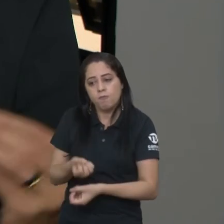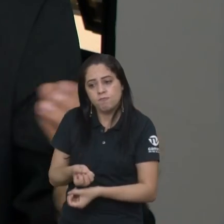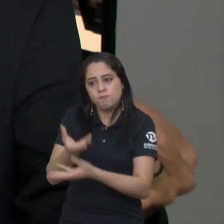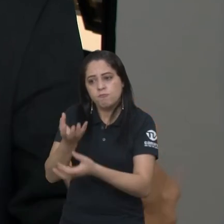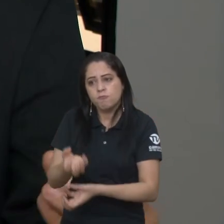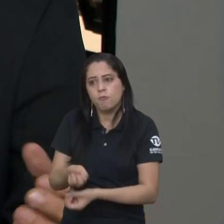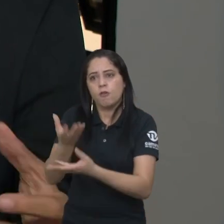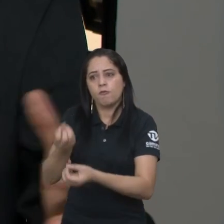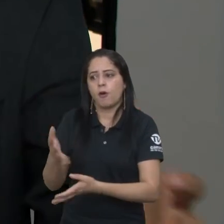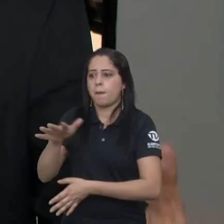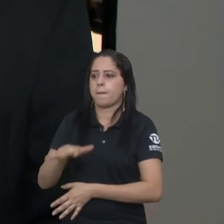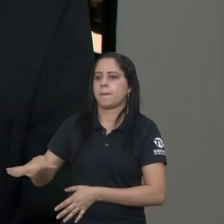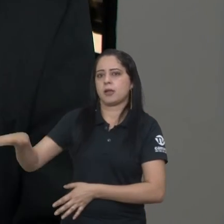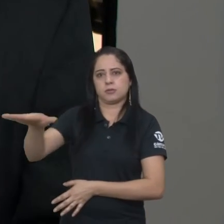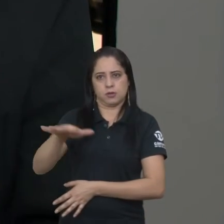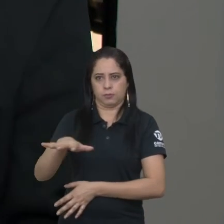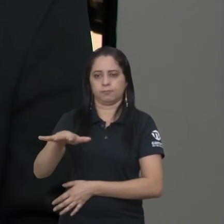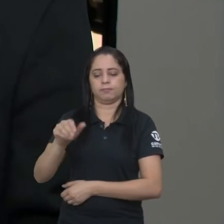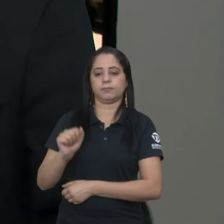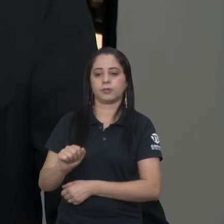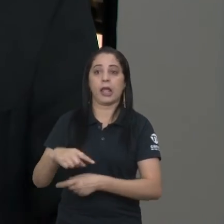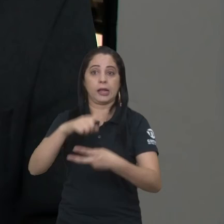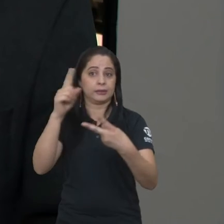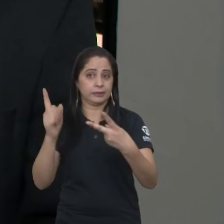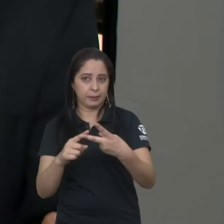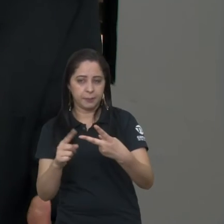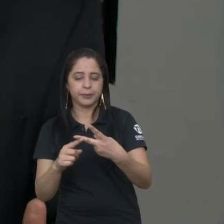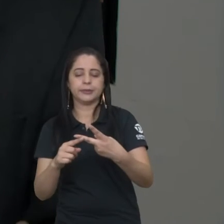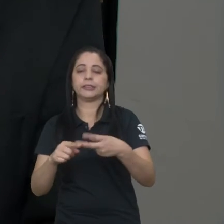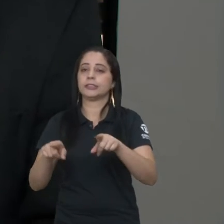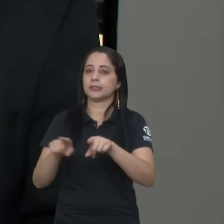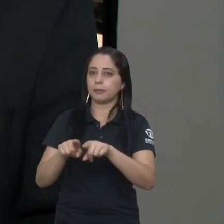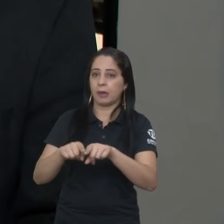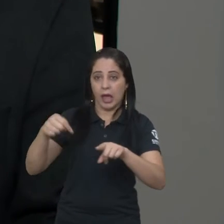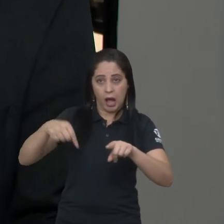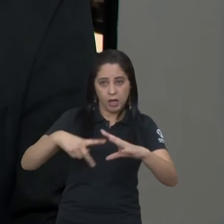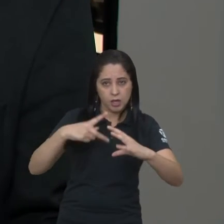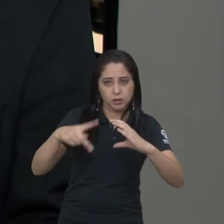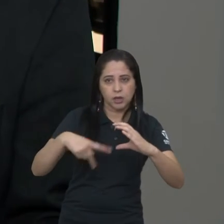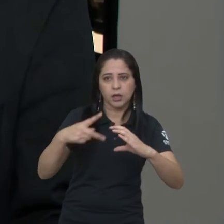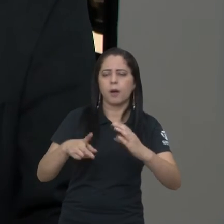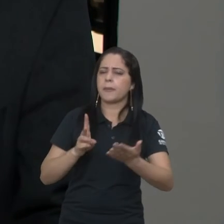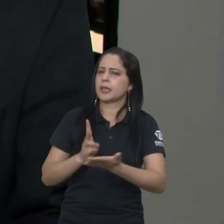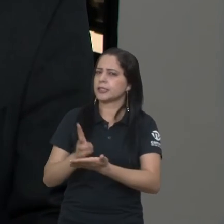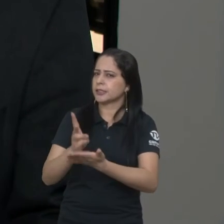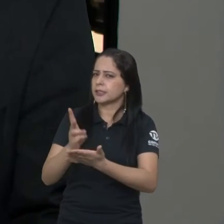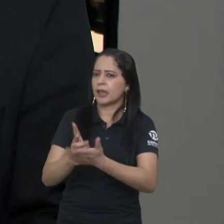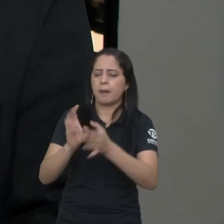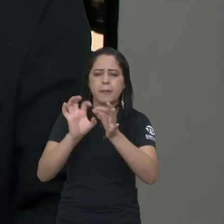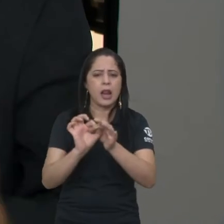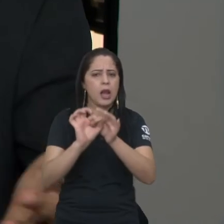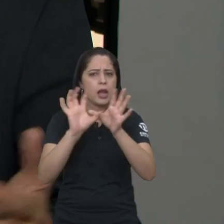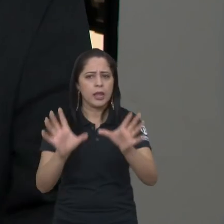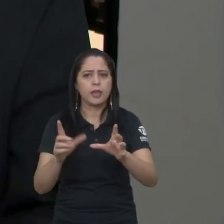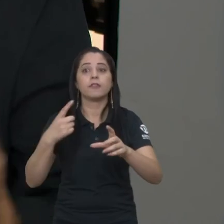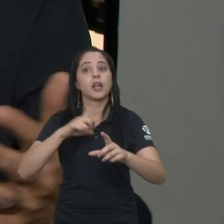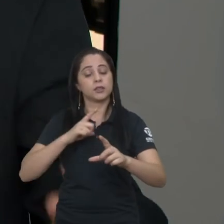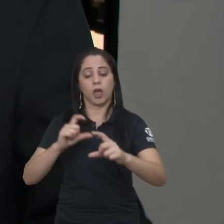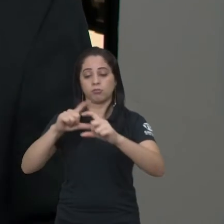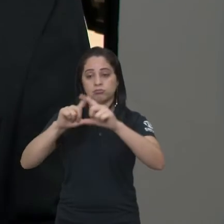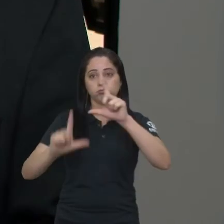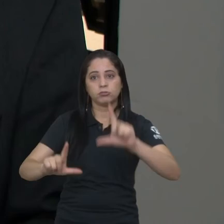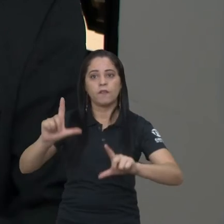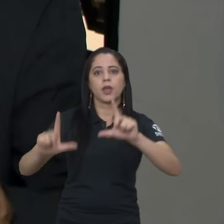levar essa informação para suas bases, primeiro de tudo. Segundo, que nós temos, a Câmara sempre tem um canal aberto, tem a